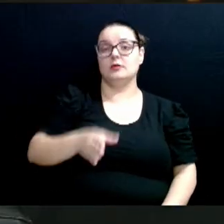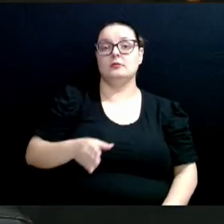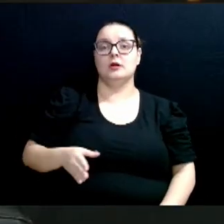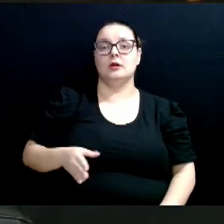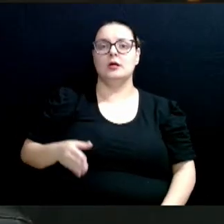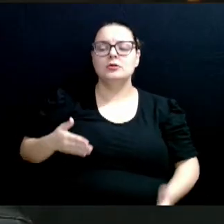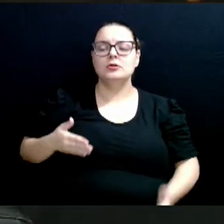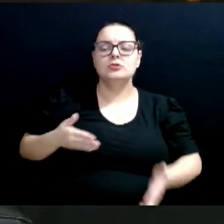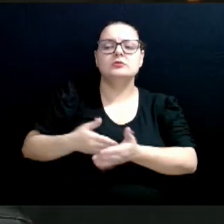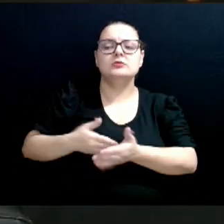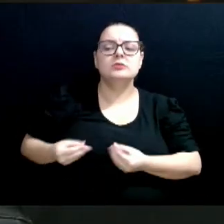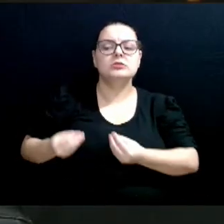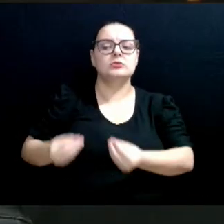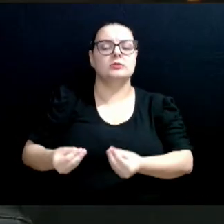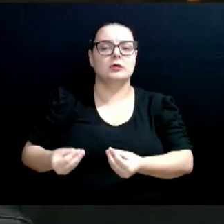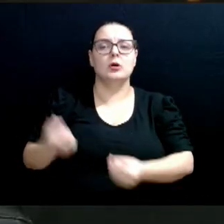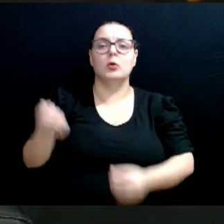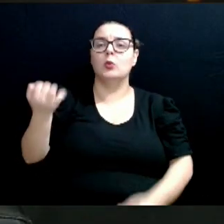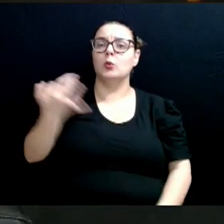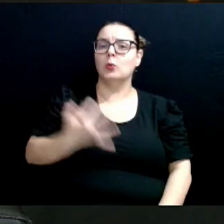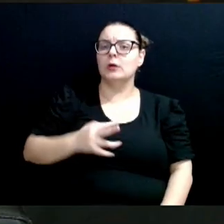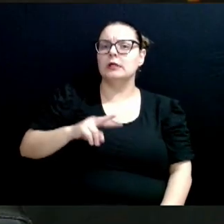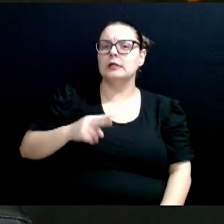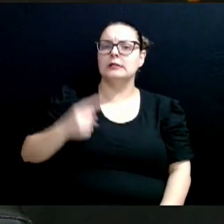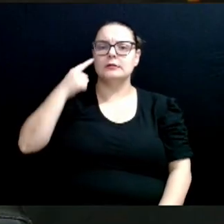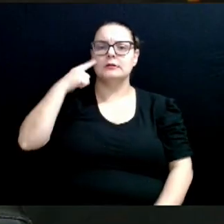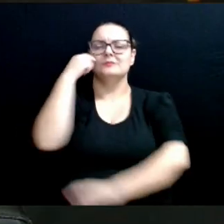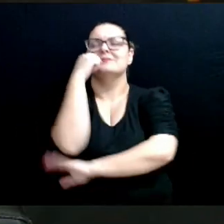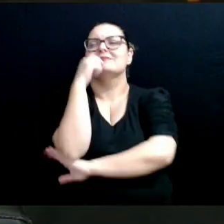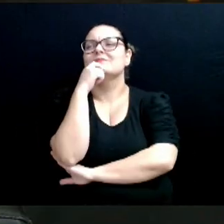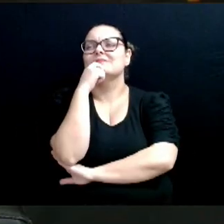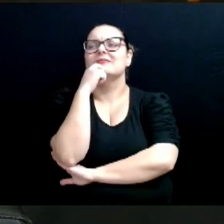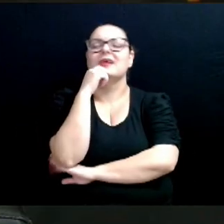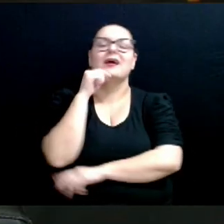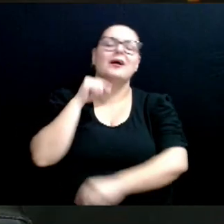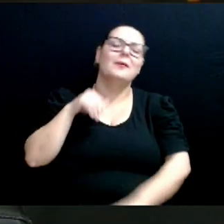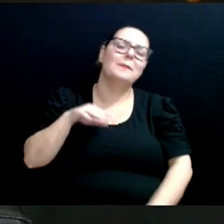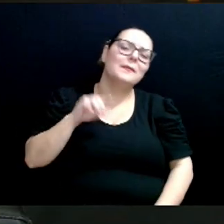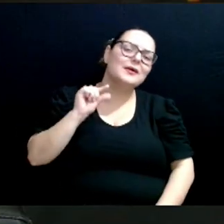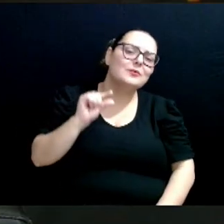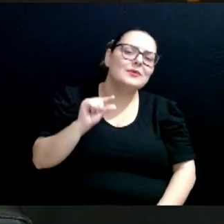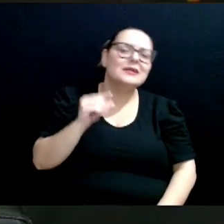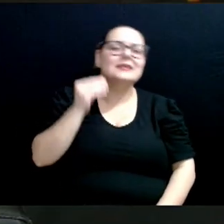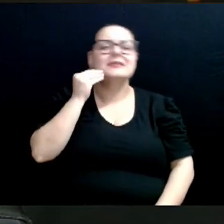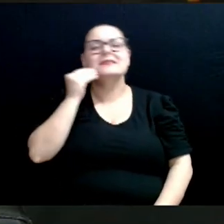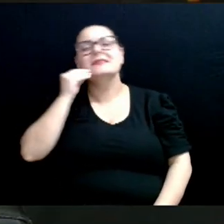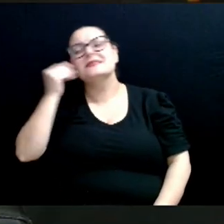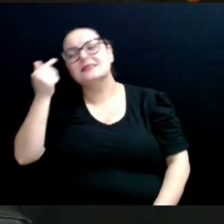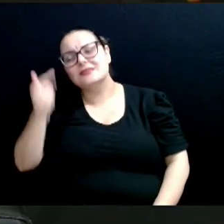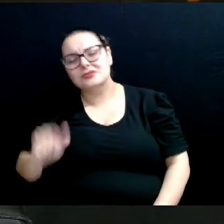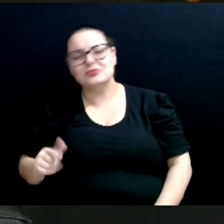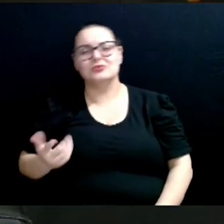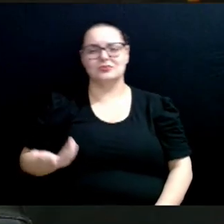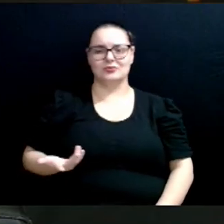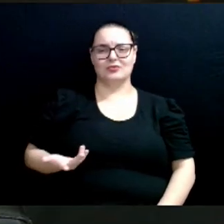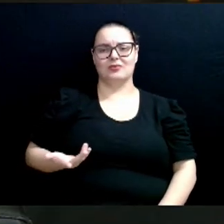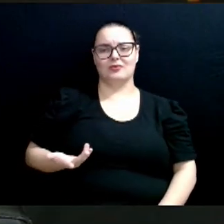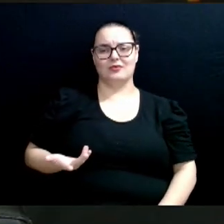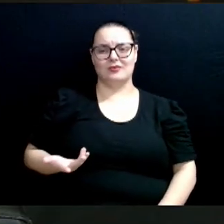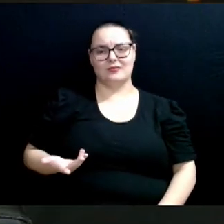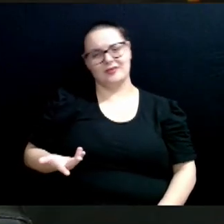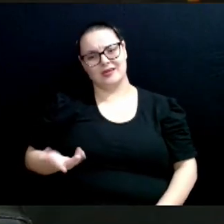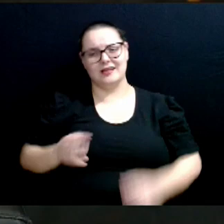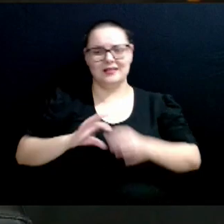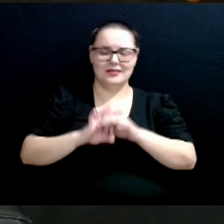Quantas vezes você já pensou: só mais um pouquinho, só mais uma vez, não custa nada ceder?